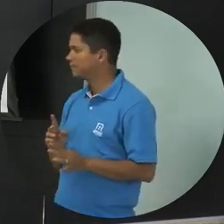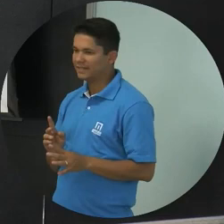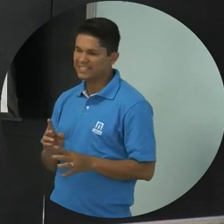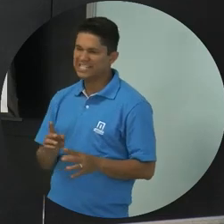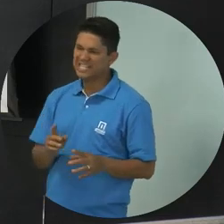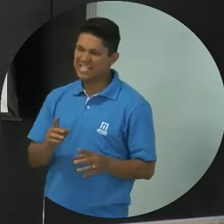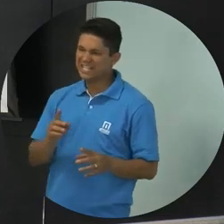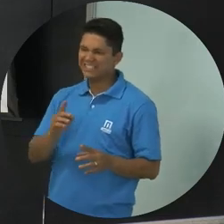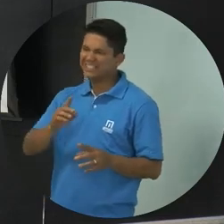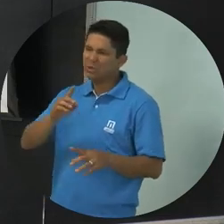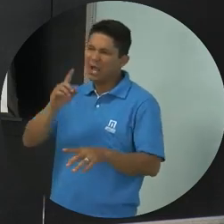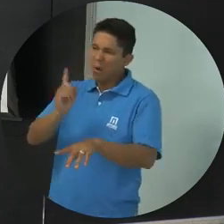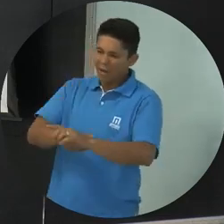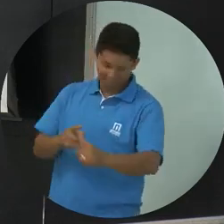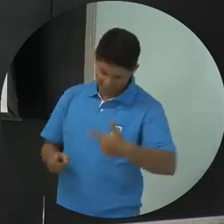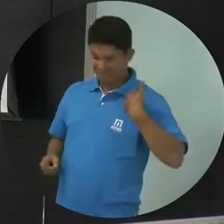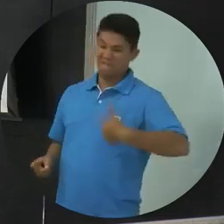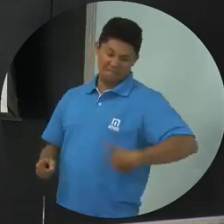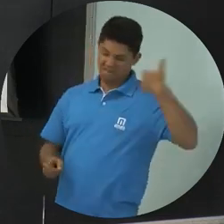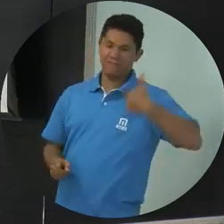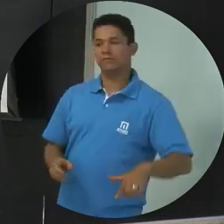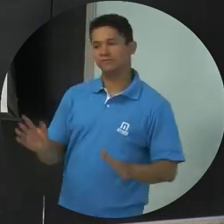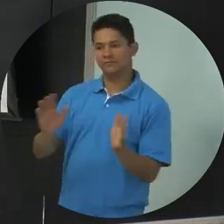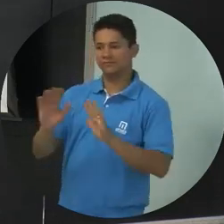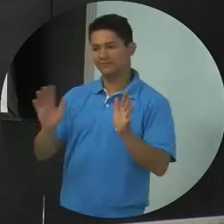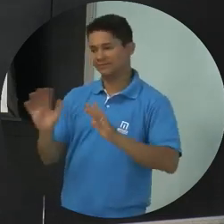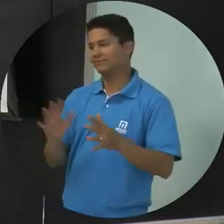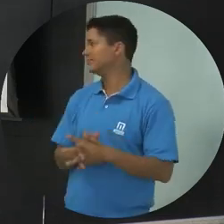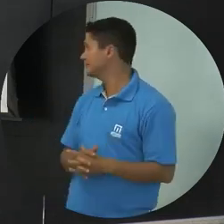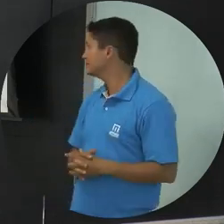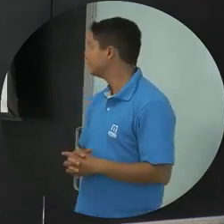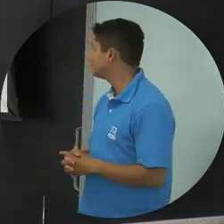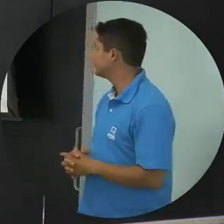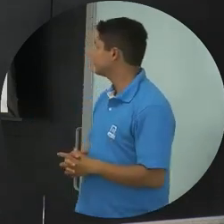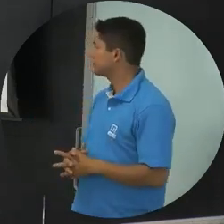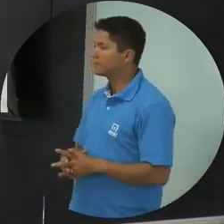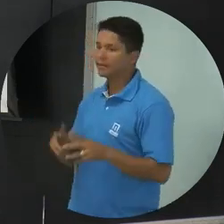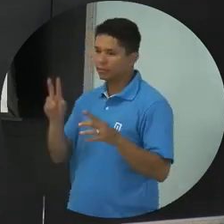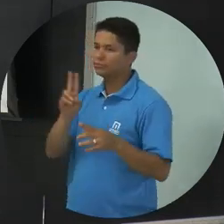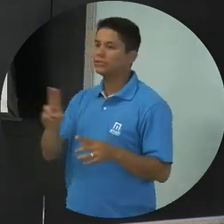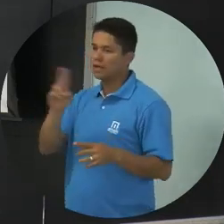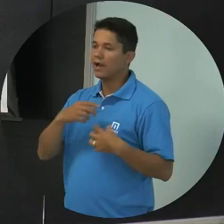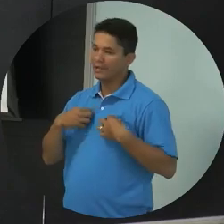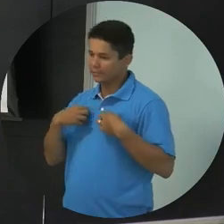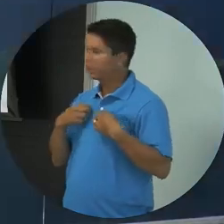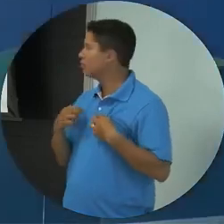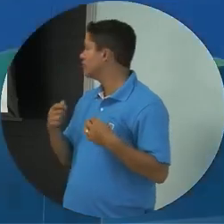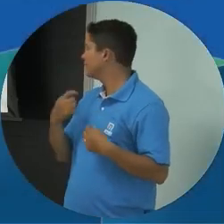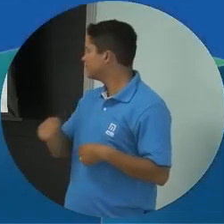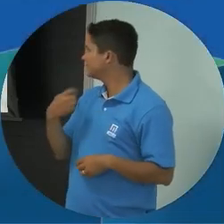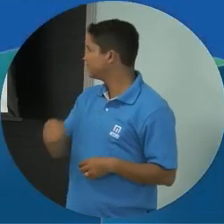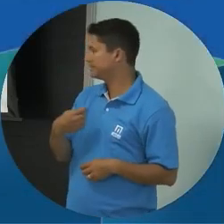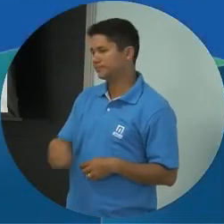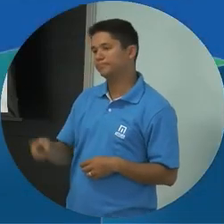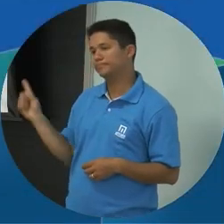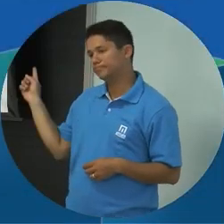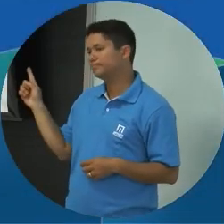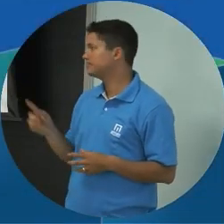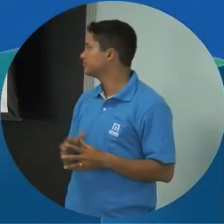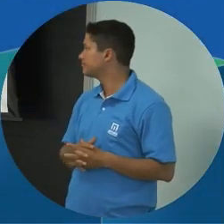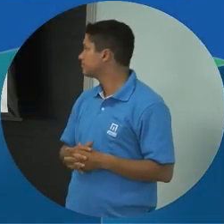Mas, obrigatoriamente, quando você vai fazer hidrojato manual, o operário tem que estar utilizando a roupa de